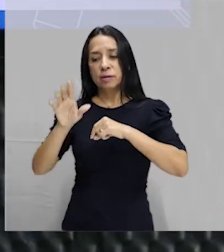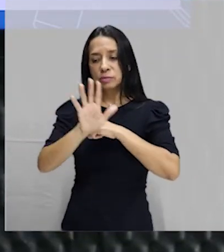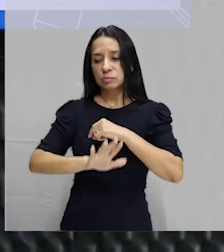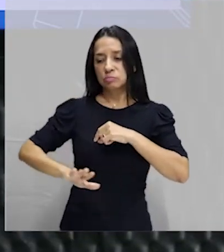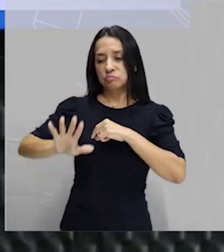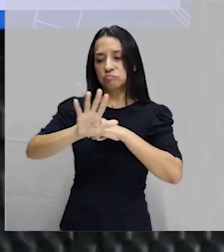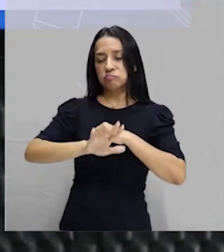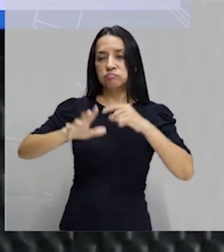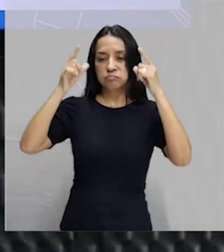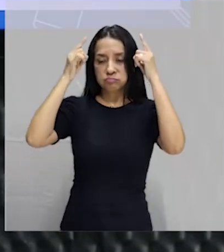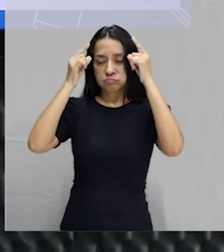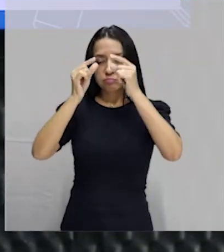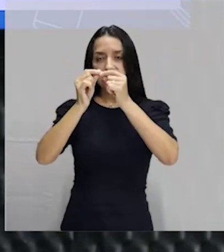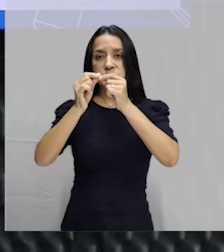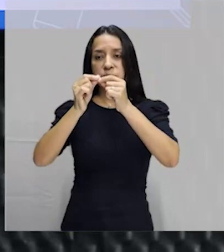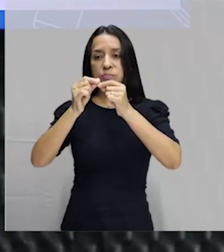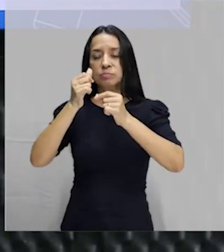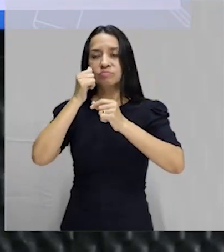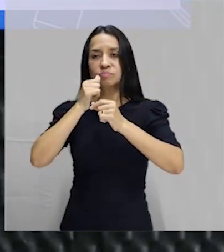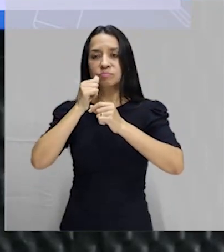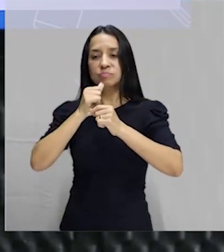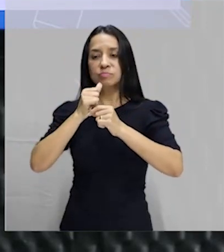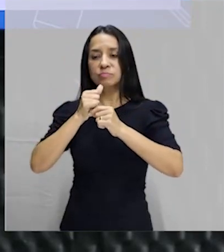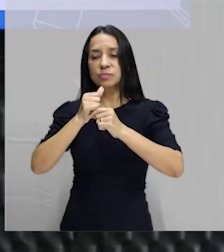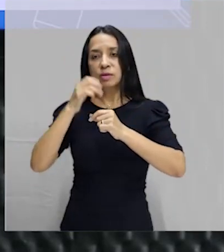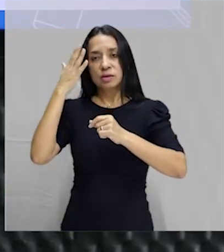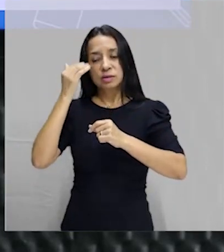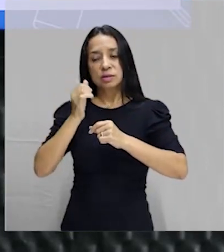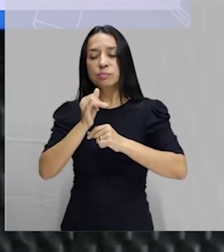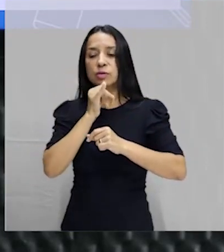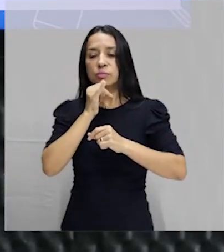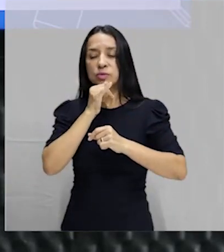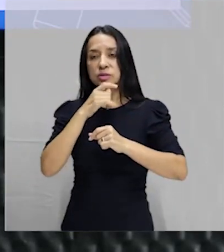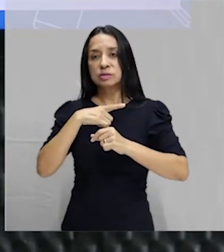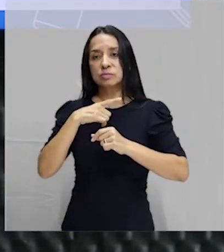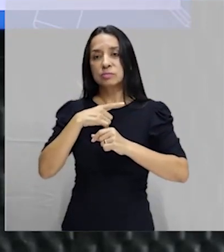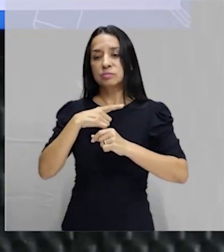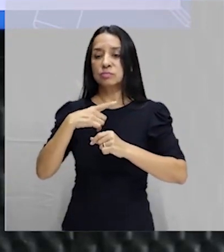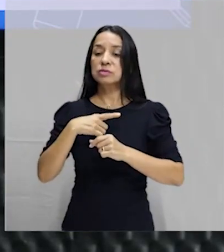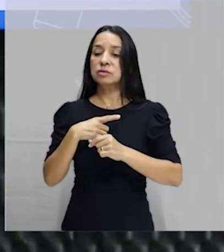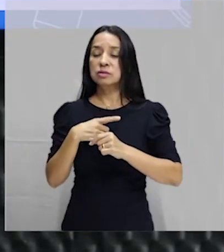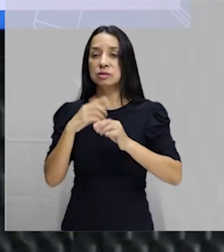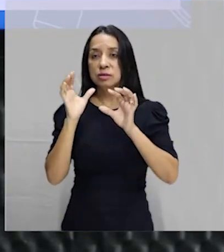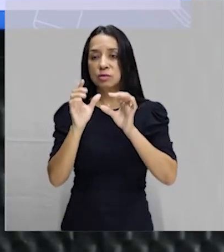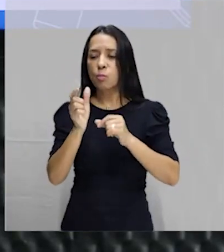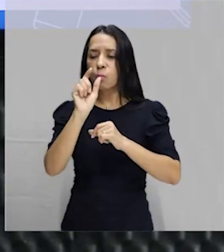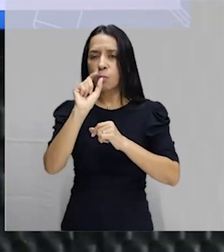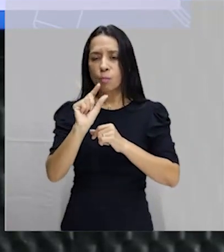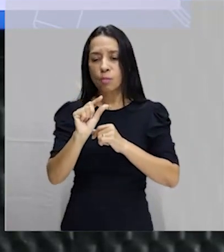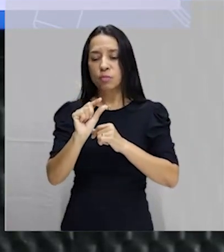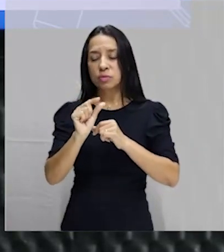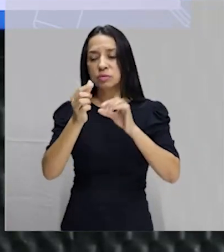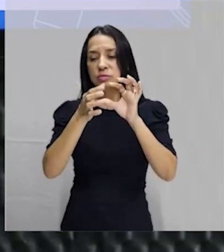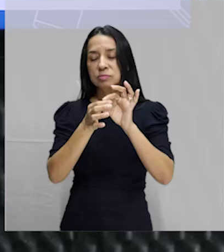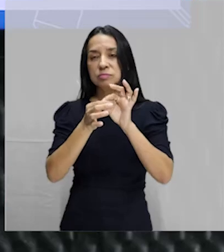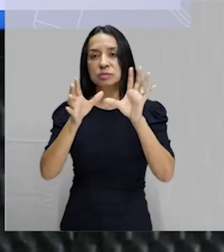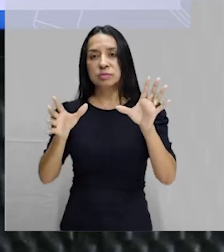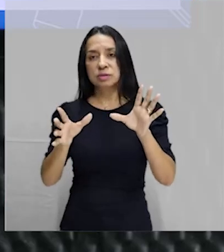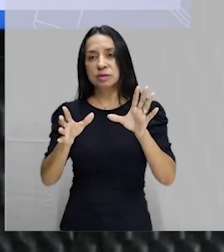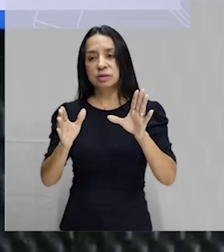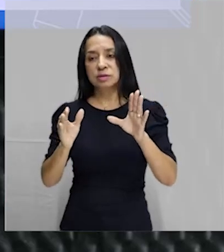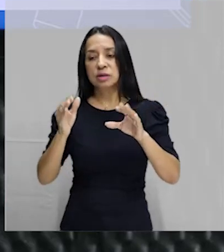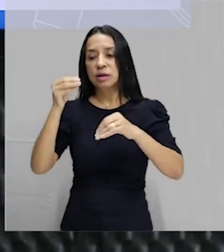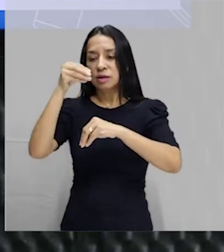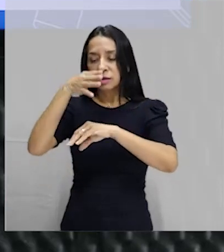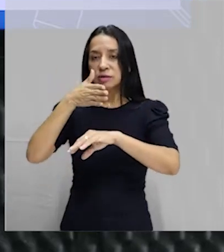geral. Apesar de saber que, por exemplo, a mulher espartana ela tem um certo espaço de liberdade dentro da polis. Até